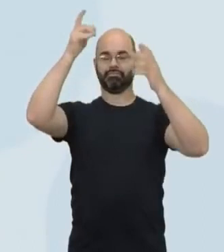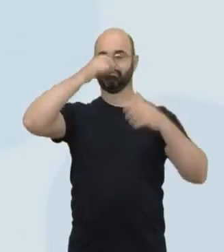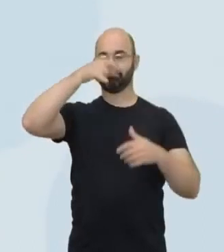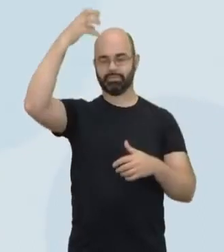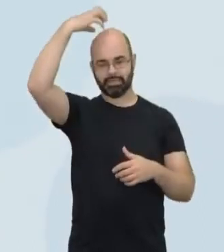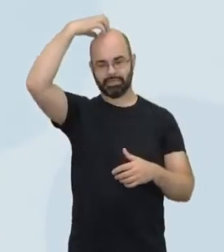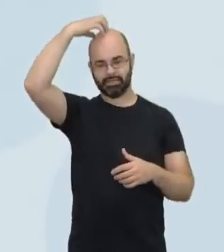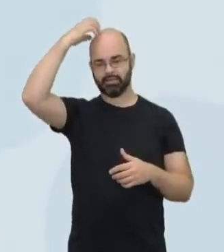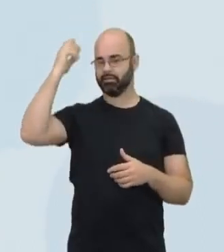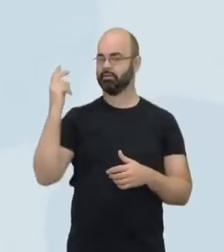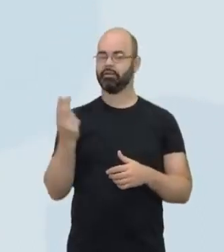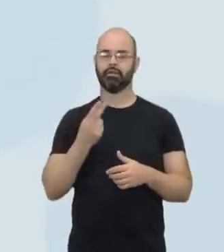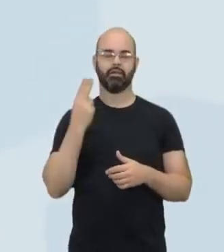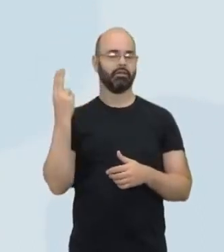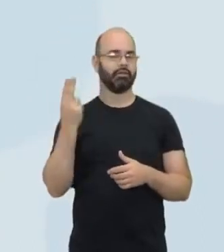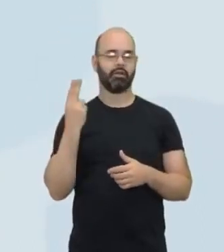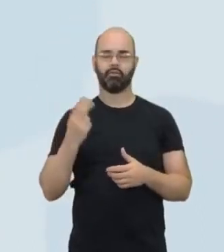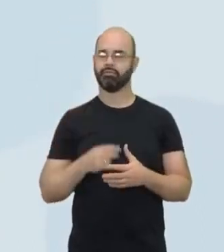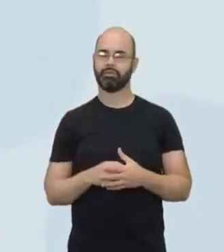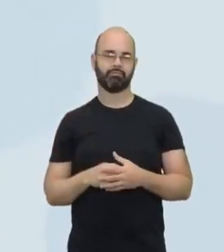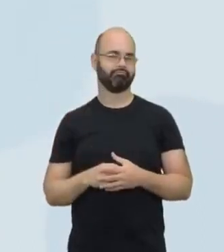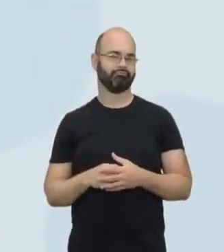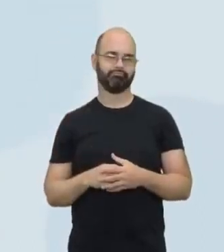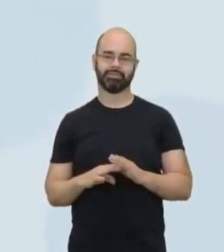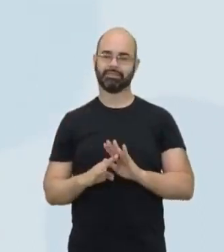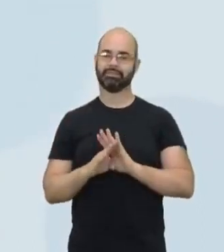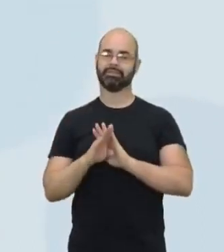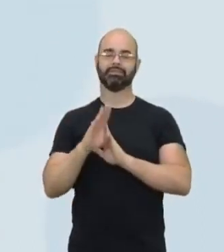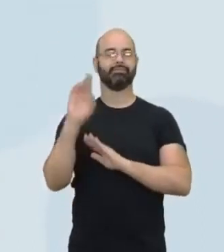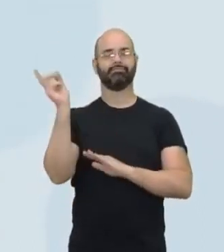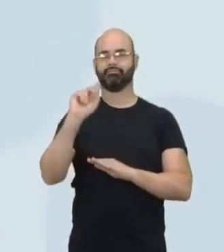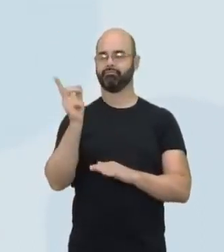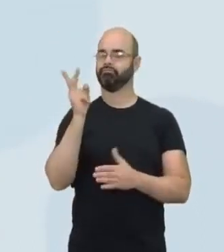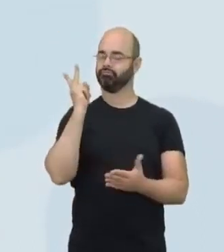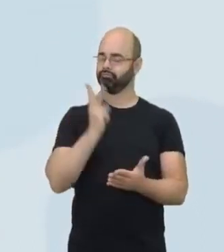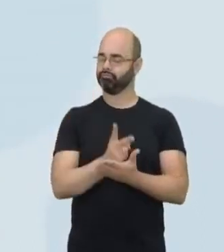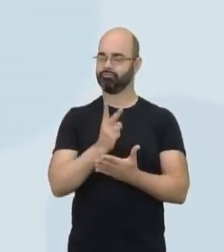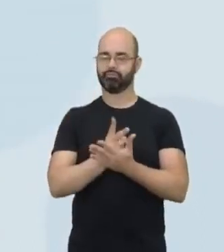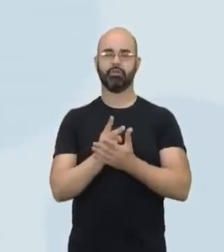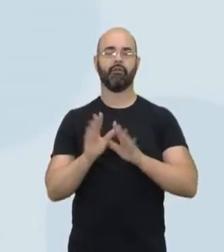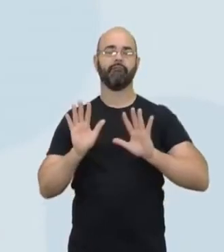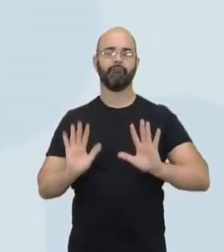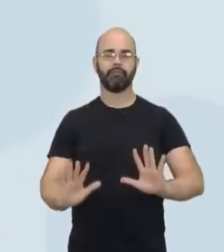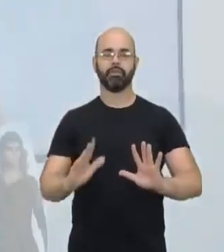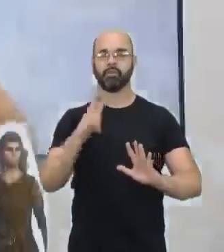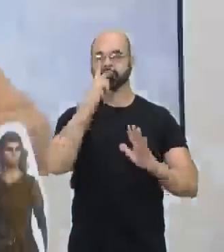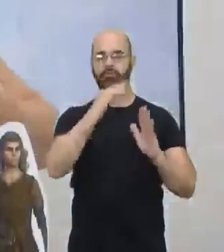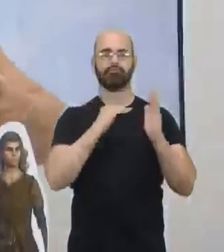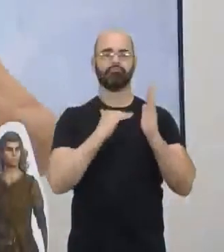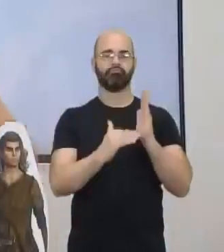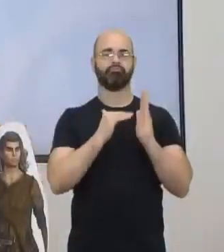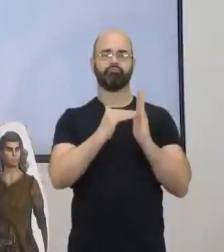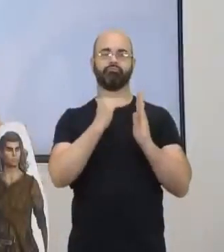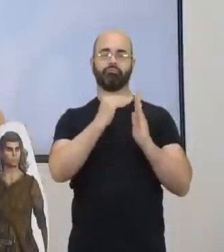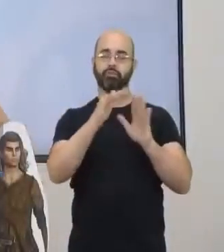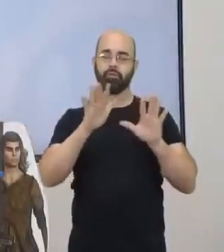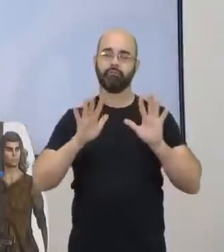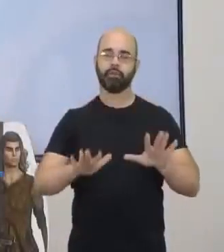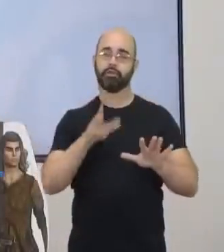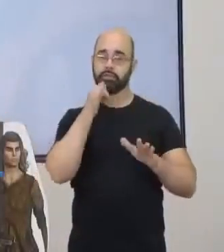ou um nobre. Isso não aconteceria. É uma sociedade que a gente pode dizer também que ela é estratificada, né? Porque ela fica